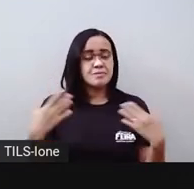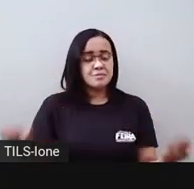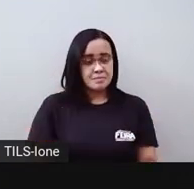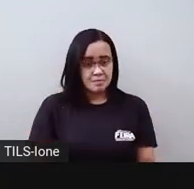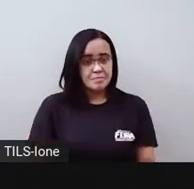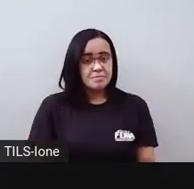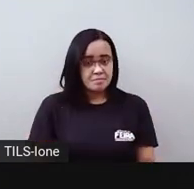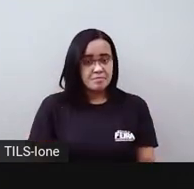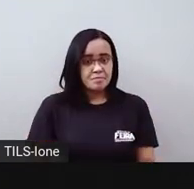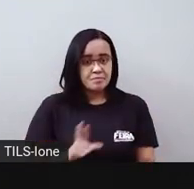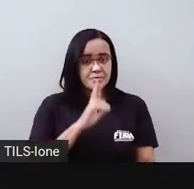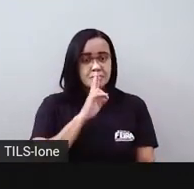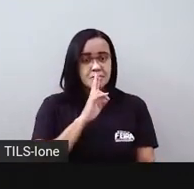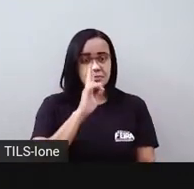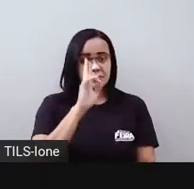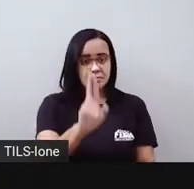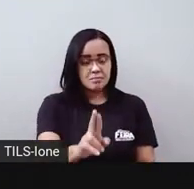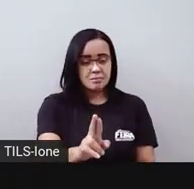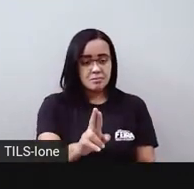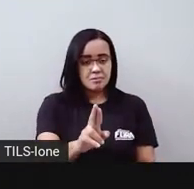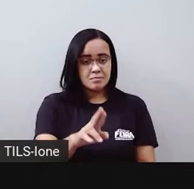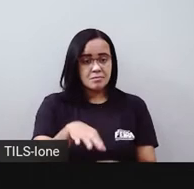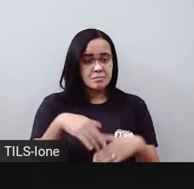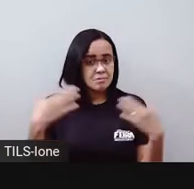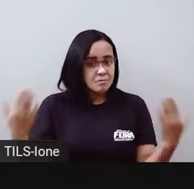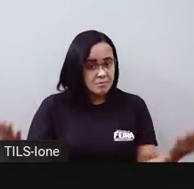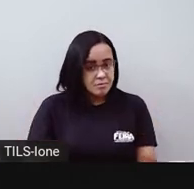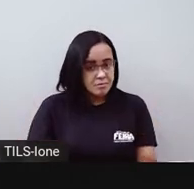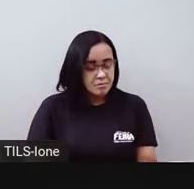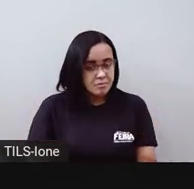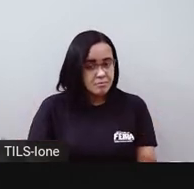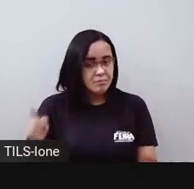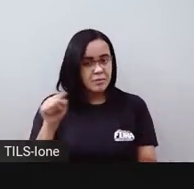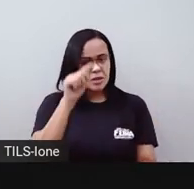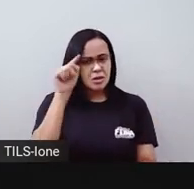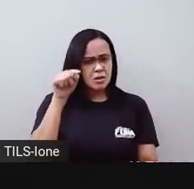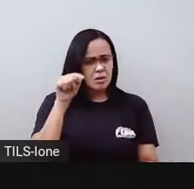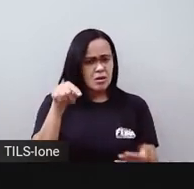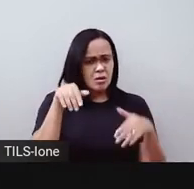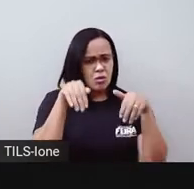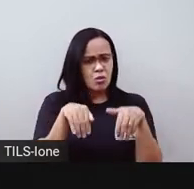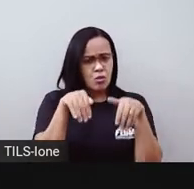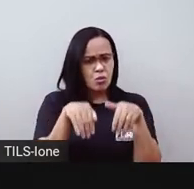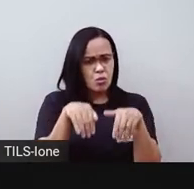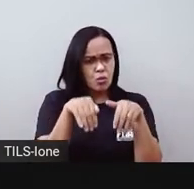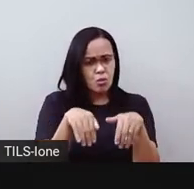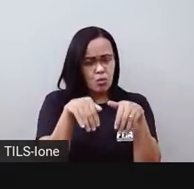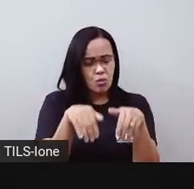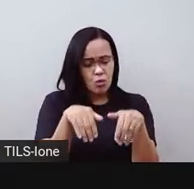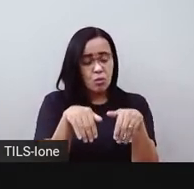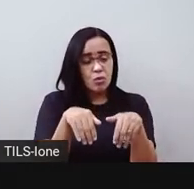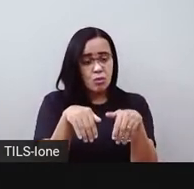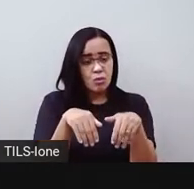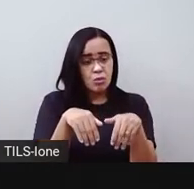E aí, o canguru foi que pegou? Será que foi ele? Aí ele já respondeu, who,